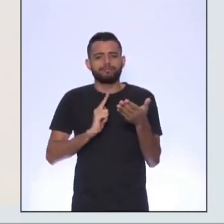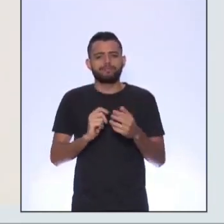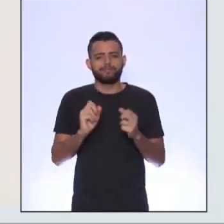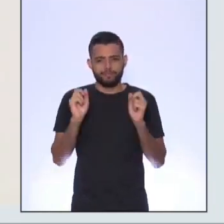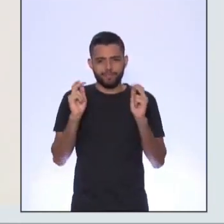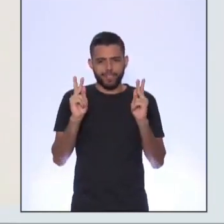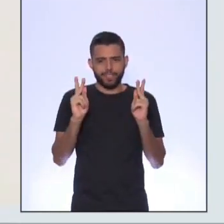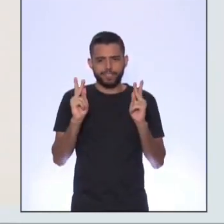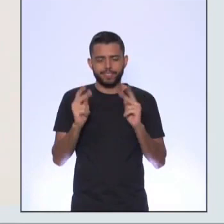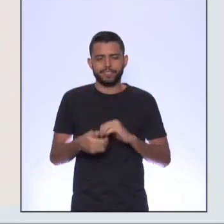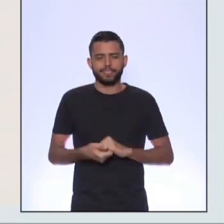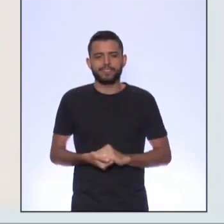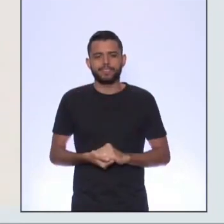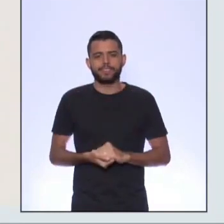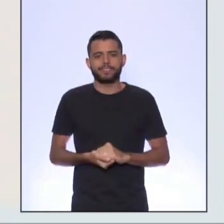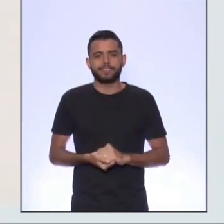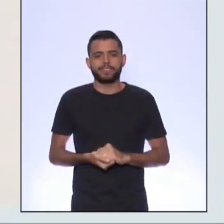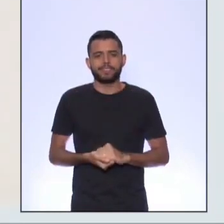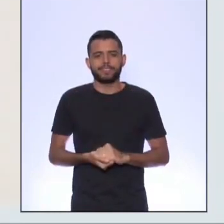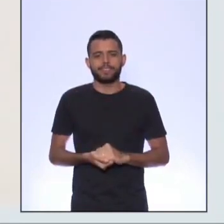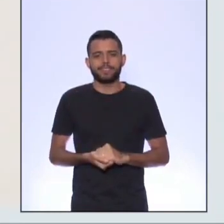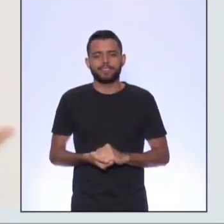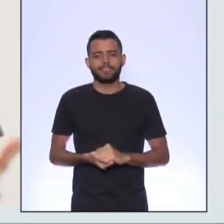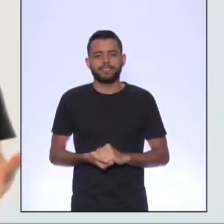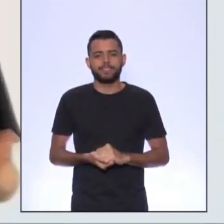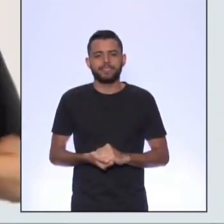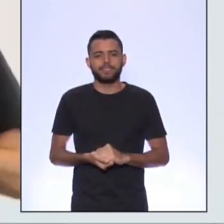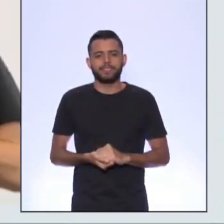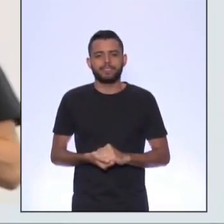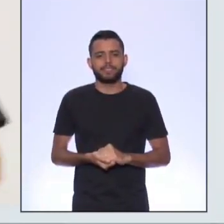Certinho, gente? Observem que isso